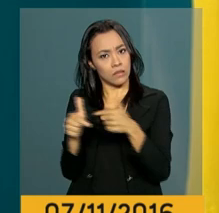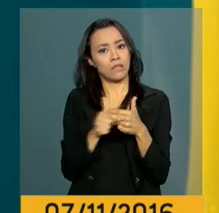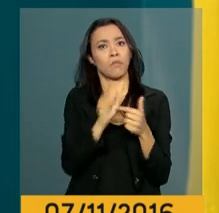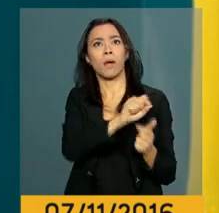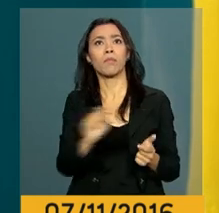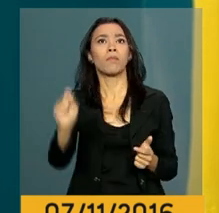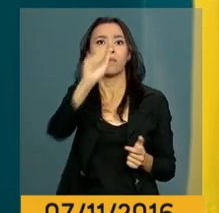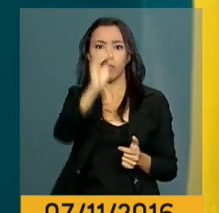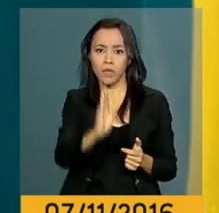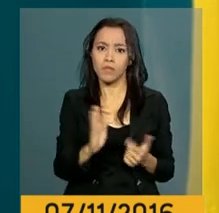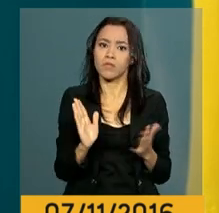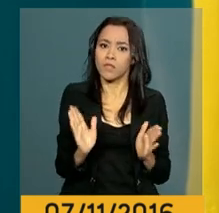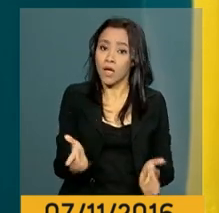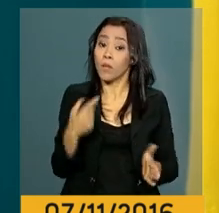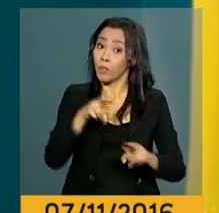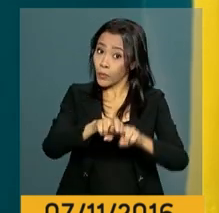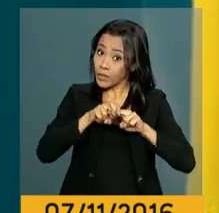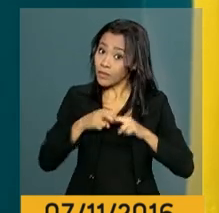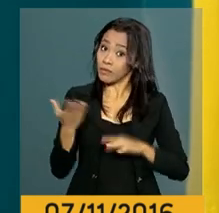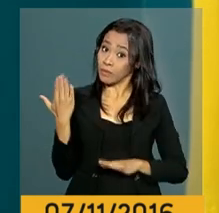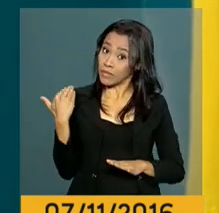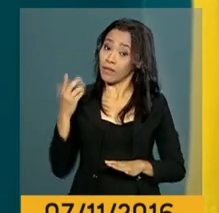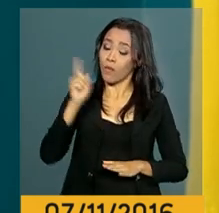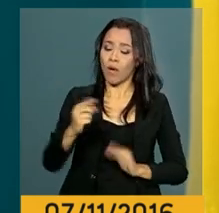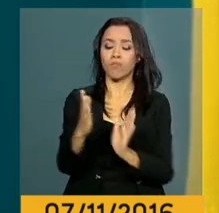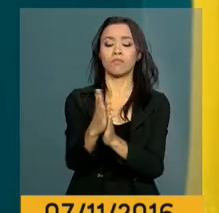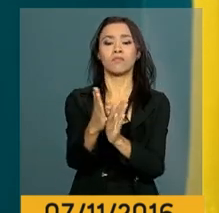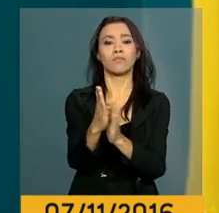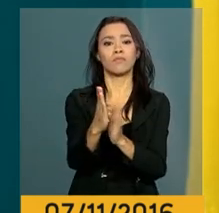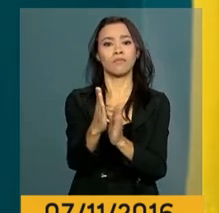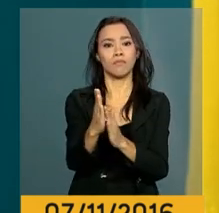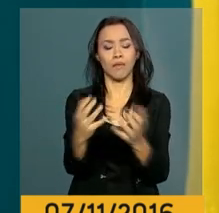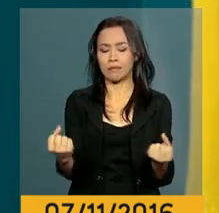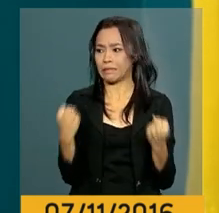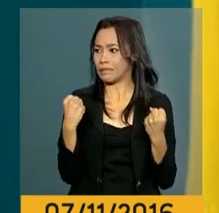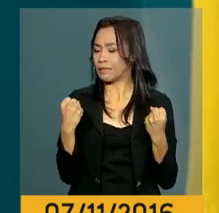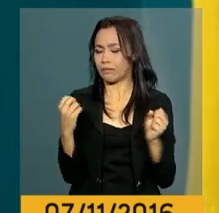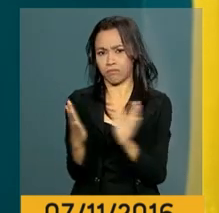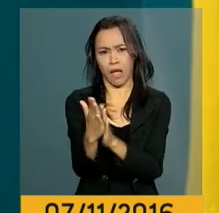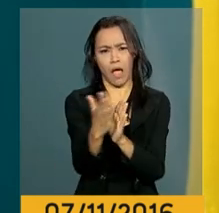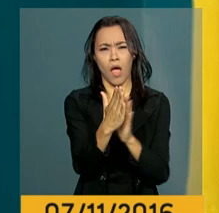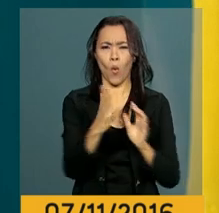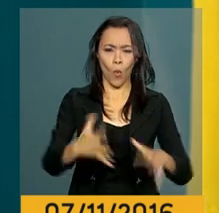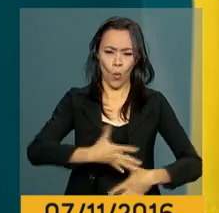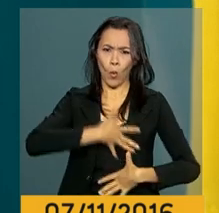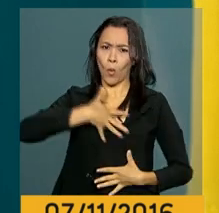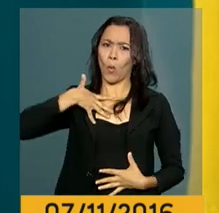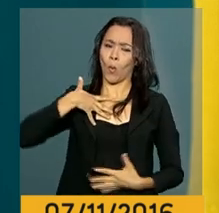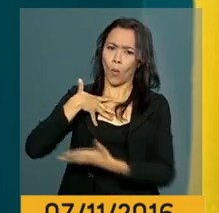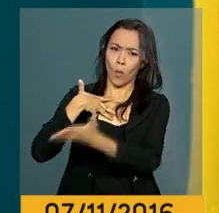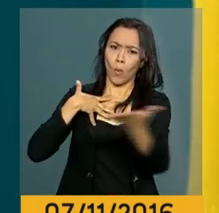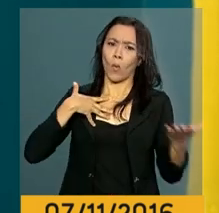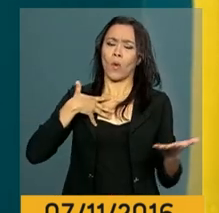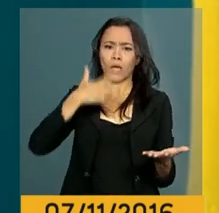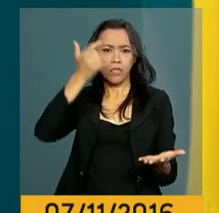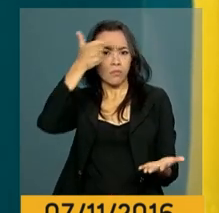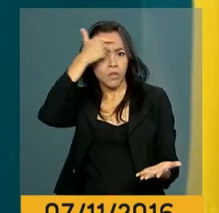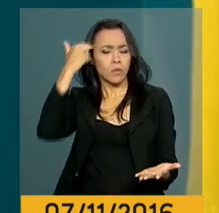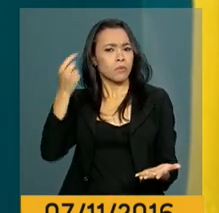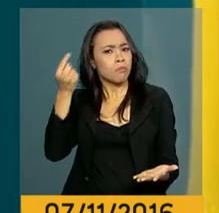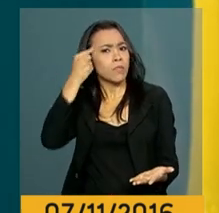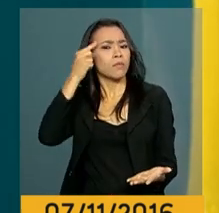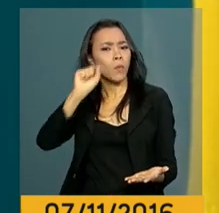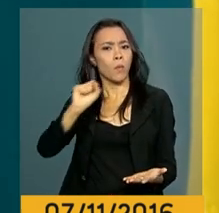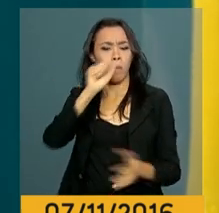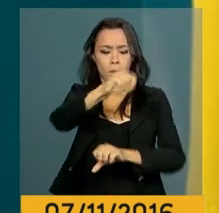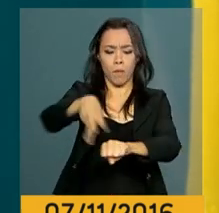que, naquela oportunidade, o aplauso era, por assim dizer, quase frenético. Era um aplauso entusiasmado. Era um aplauso de quem percebia que